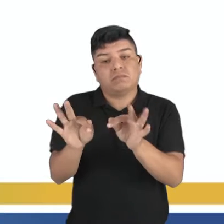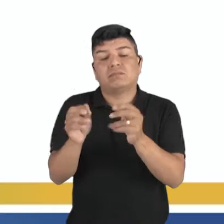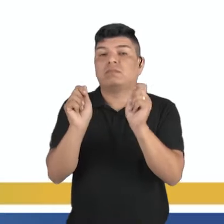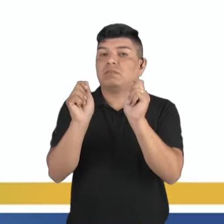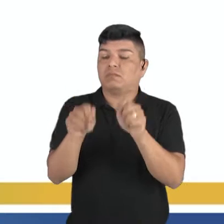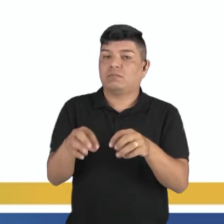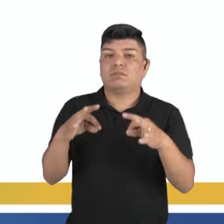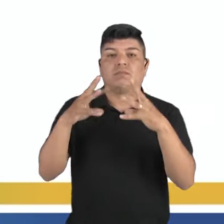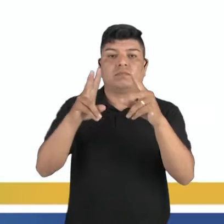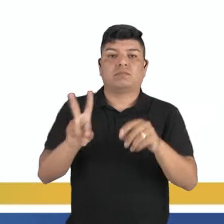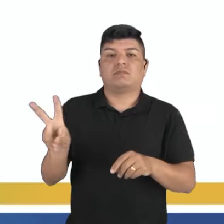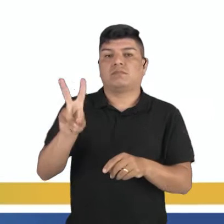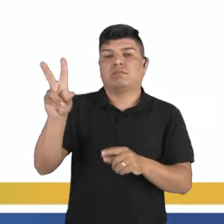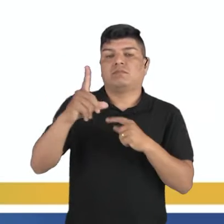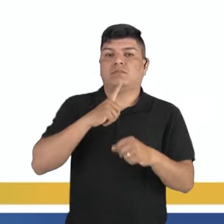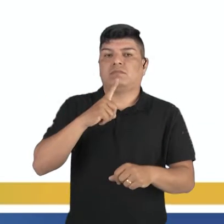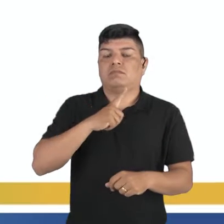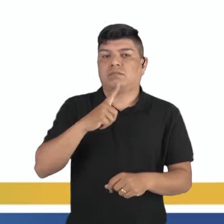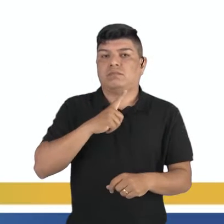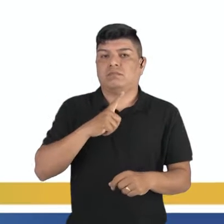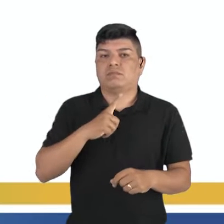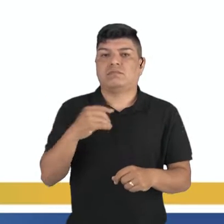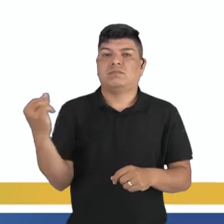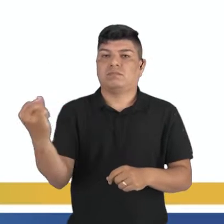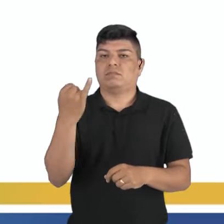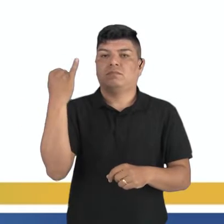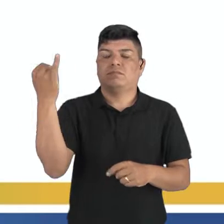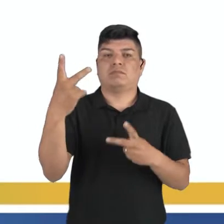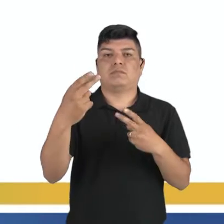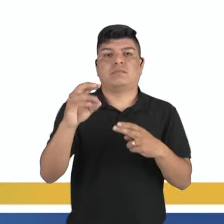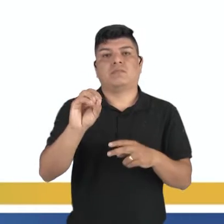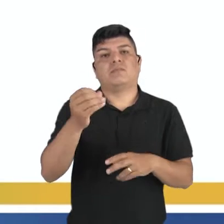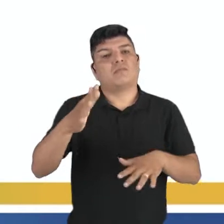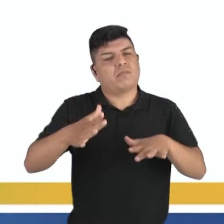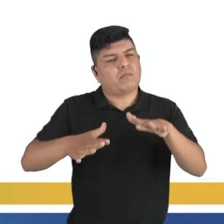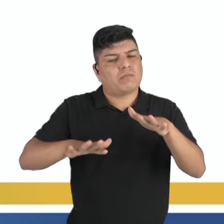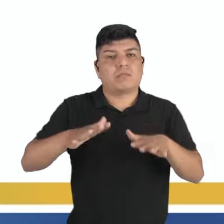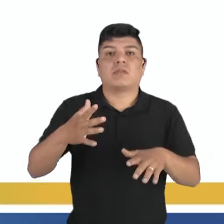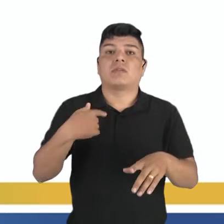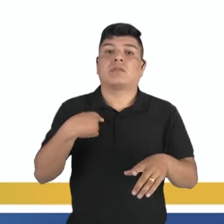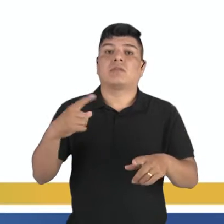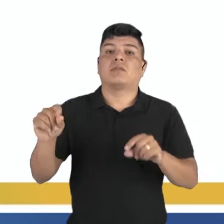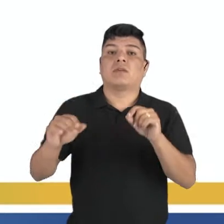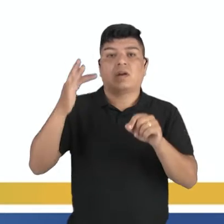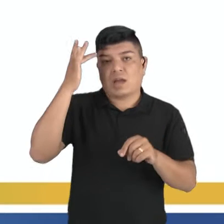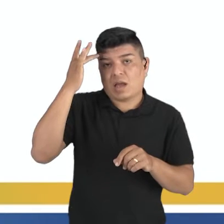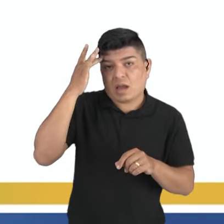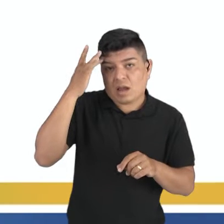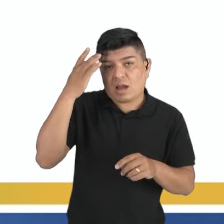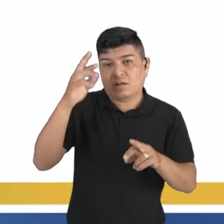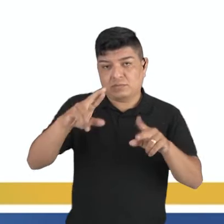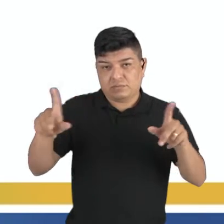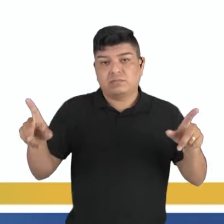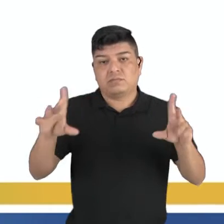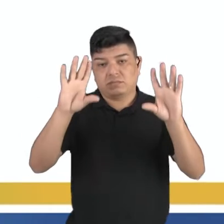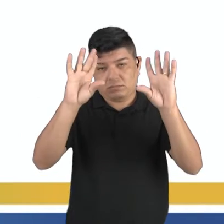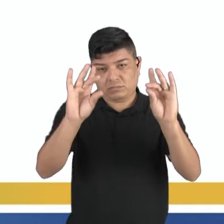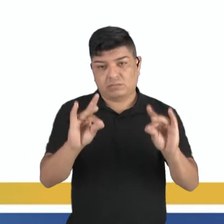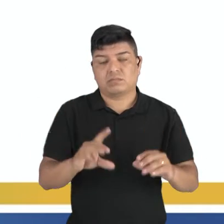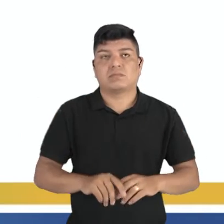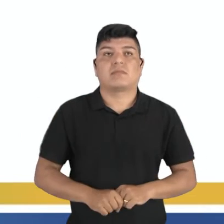simples, onde todos os valores possuem a mesma importância, ou ponderada, quando considera aí pesos diferentes aos